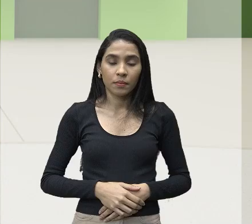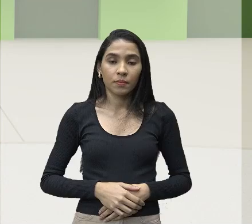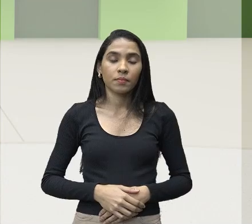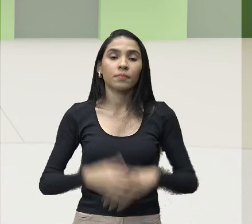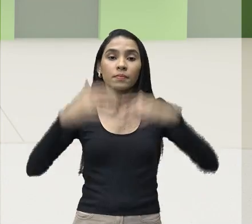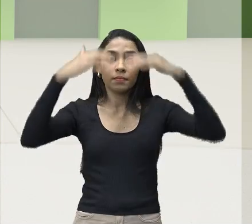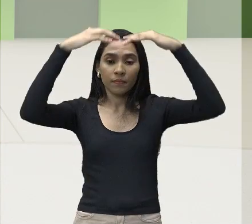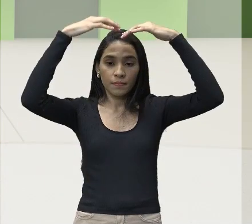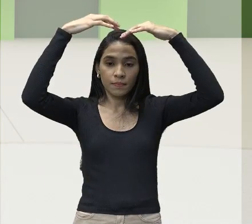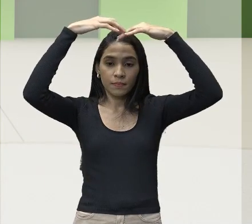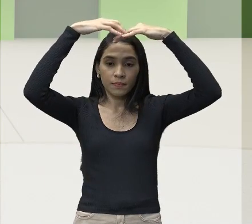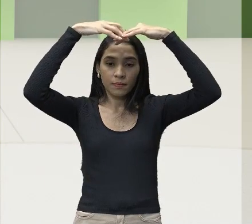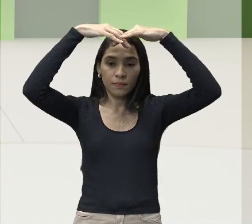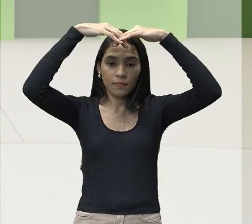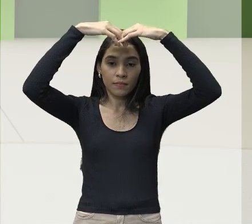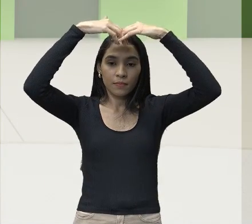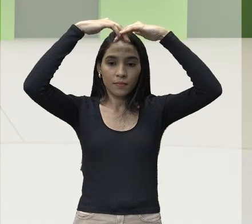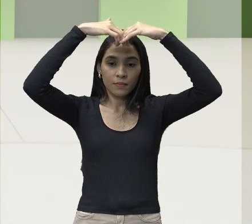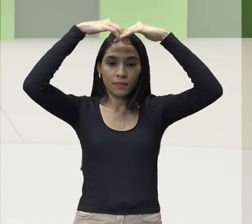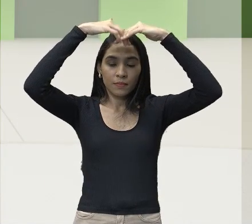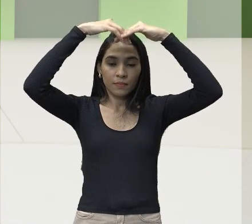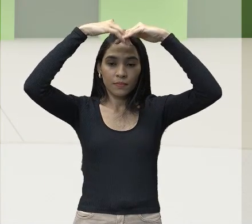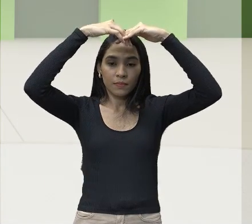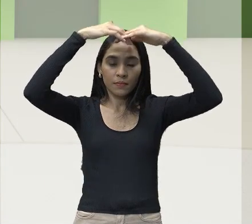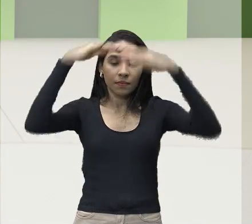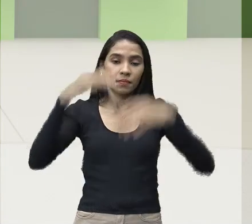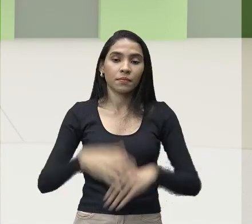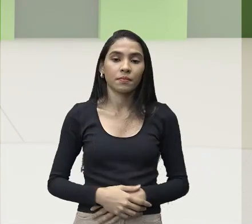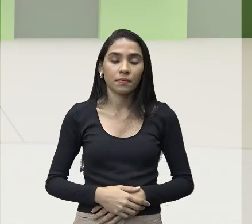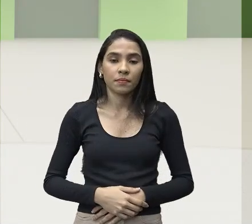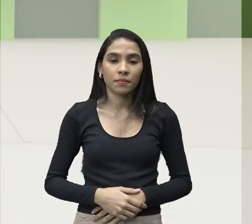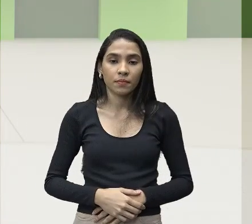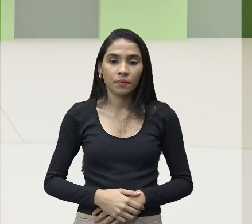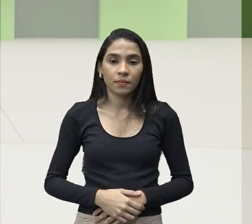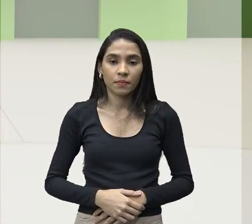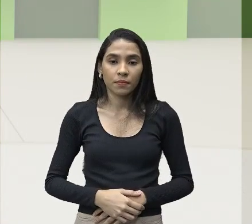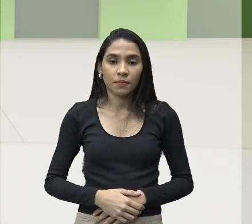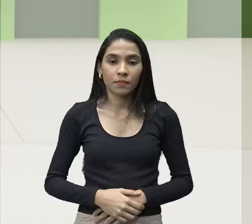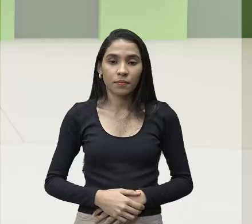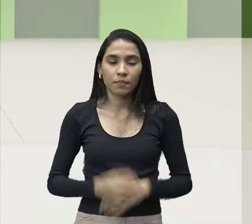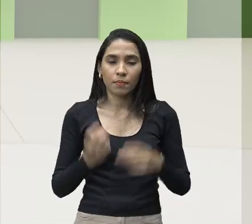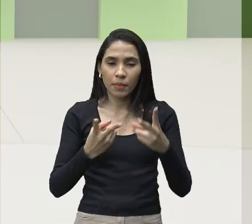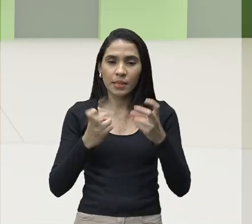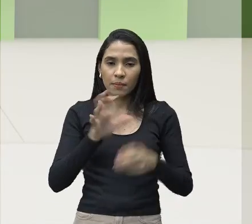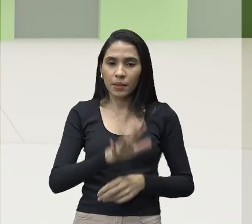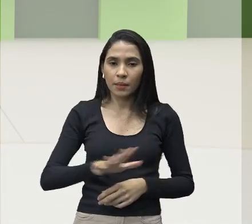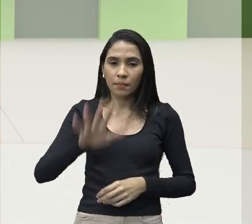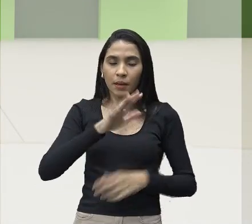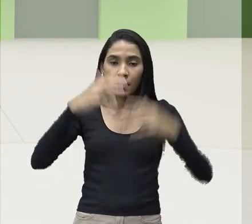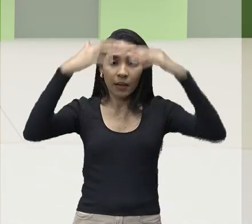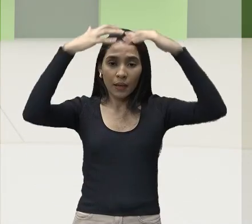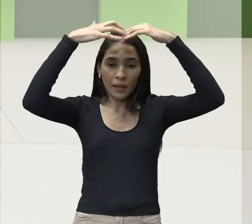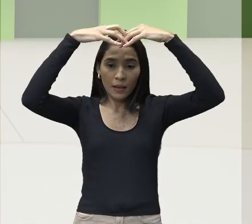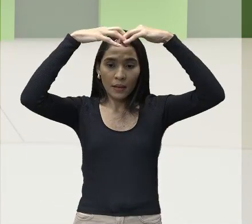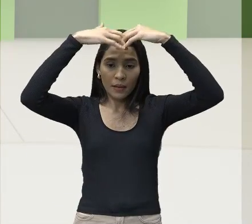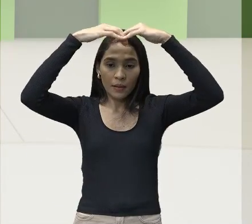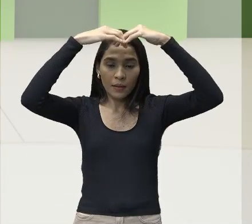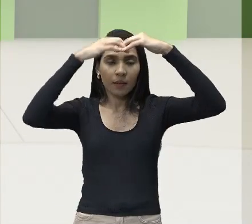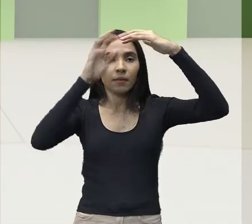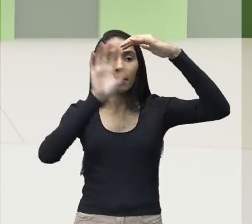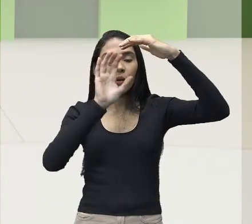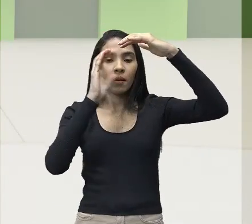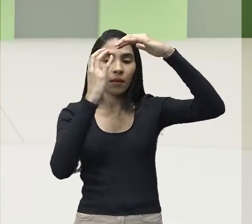cérebro, vou tentar ampliar aqui para vocês, né? A gente observa o encéfalo, onde a gente tem o